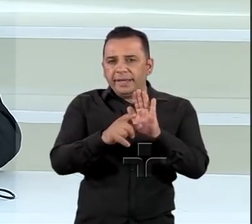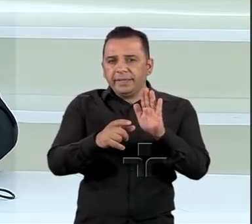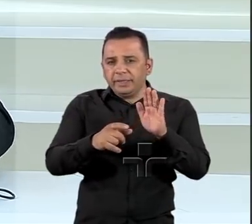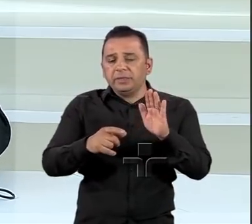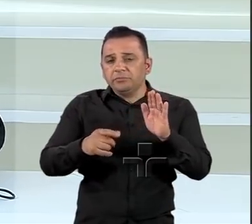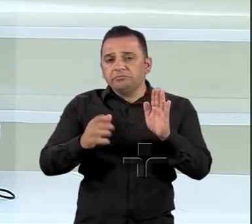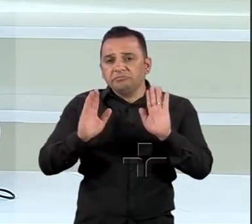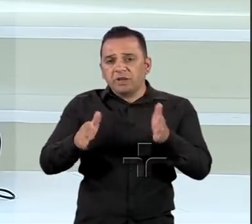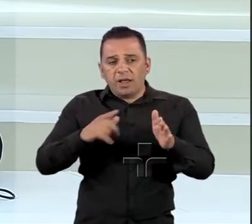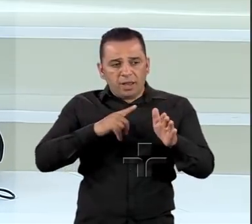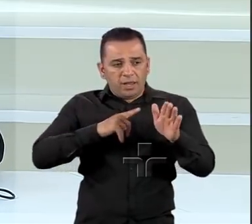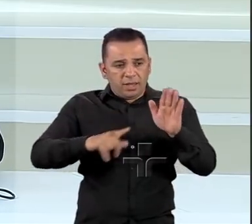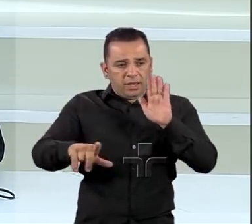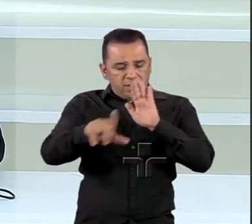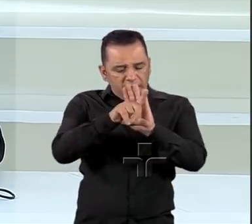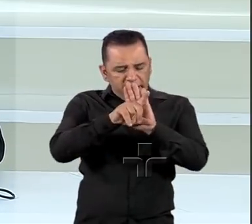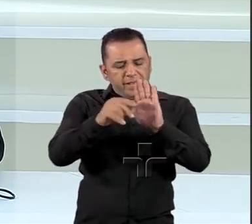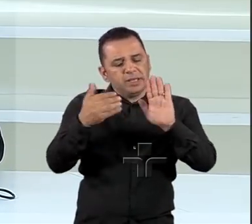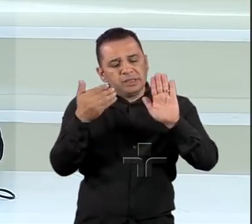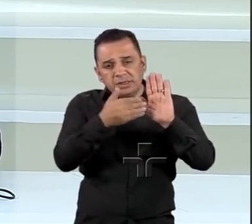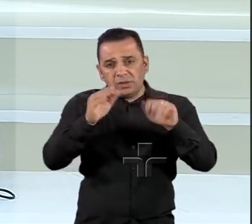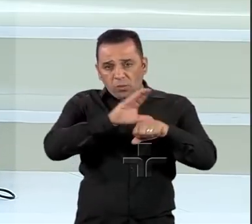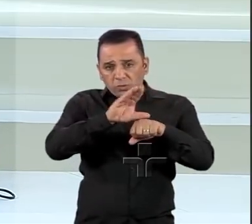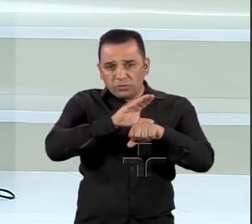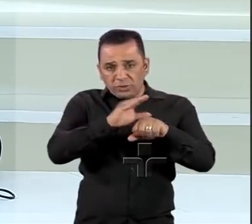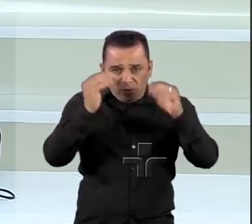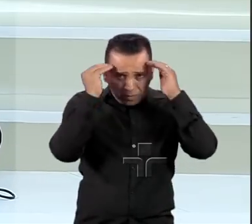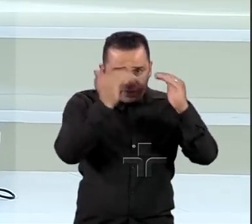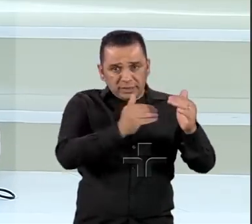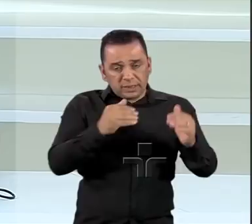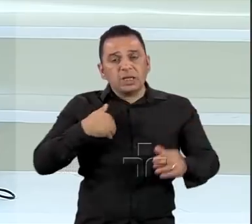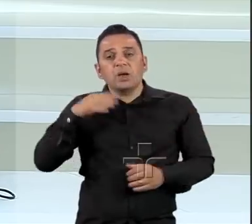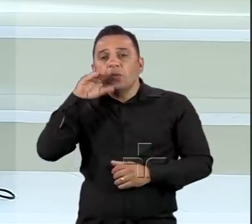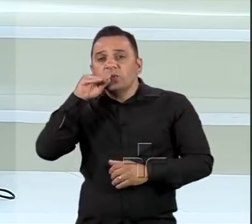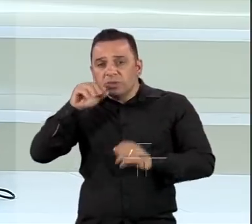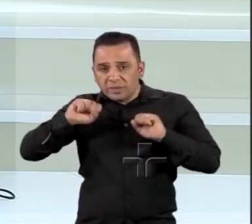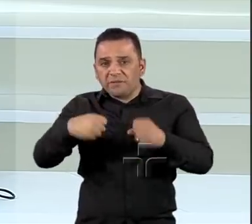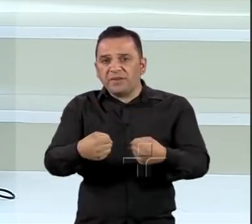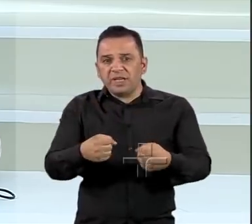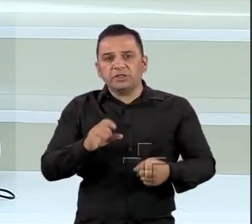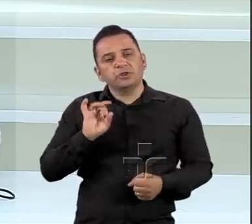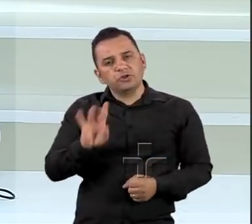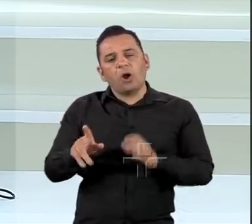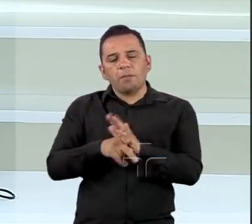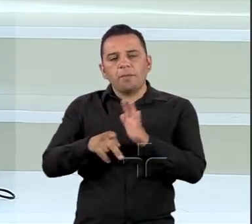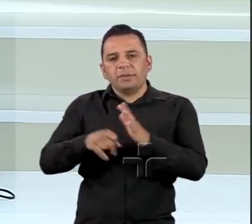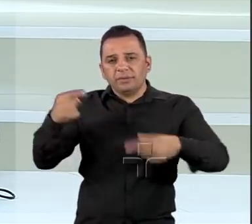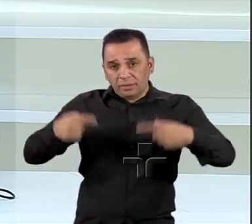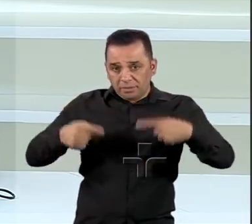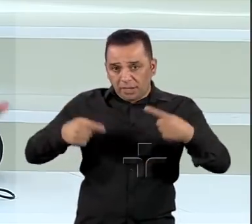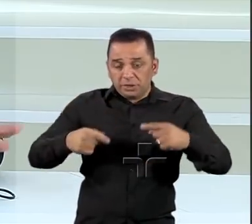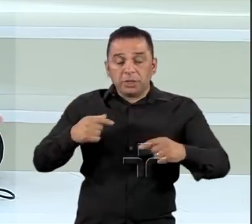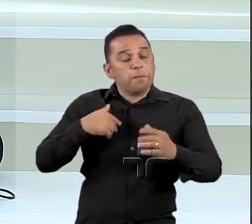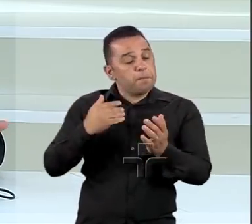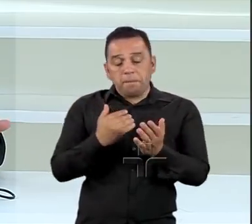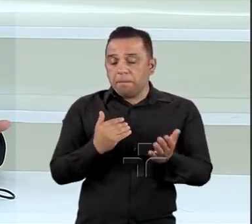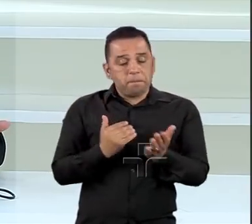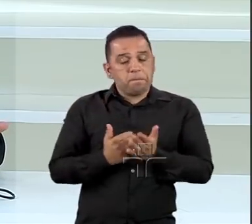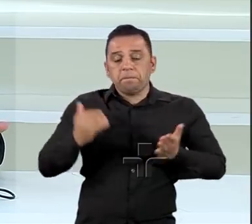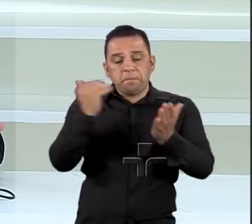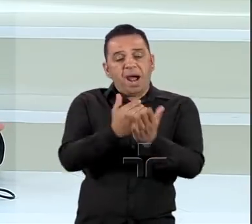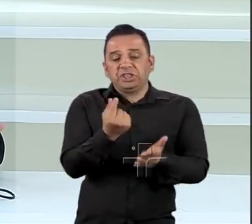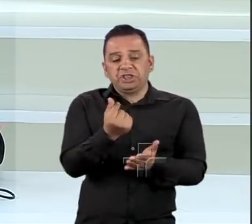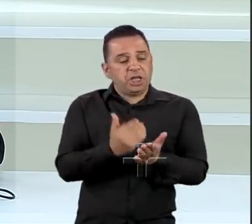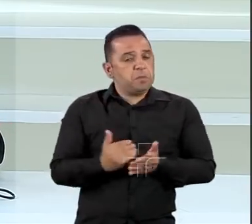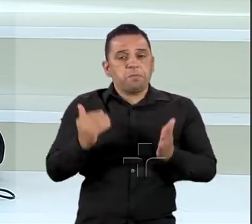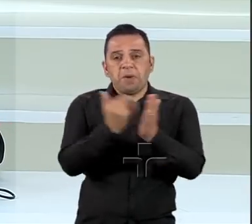a lei sanitária, o que está na Constituição, seja posto. E não ficar num debate simplesmente de que há mais financiamento. Uma conta simples